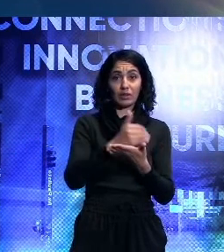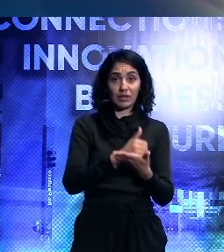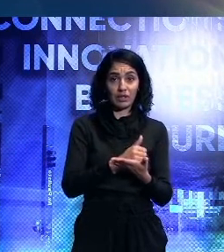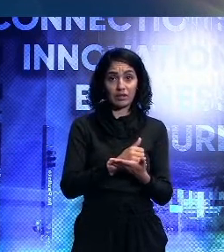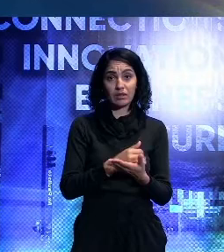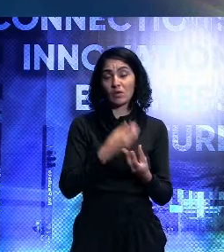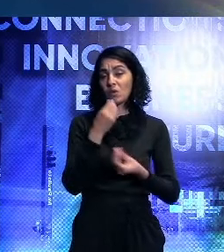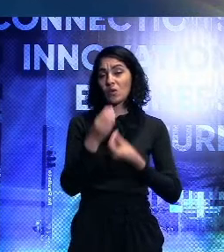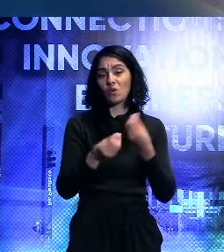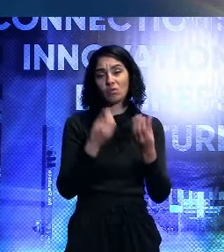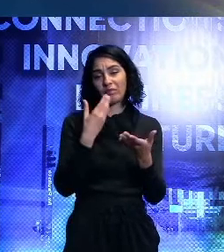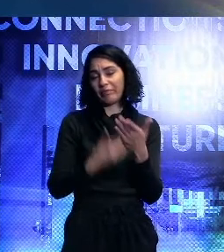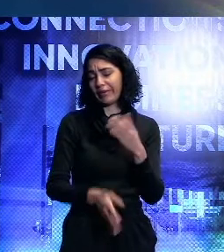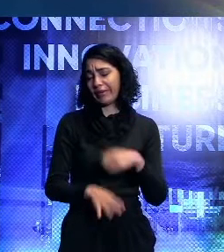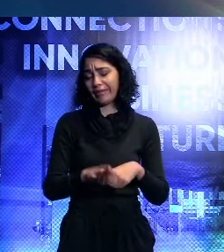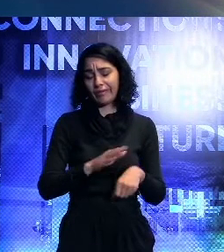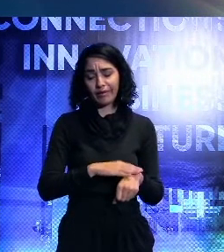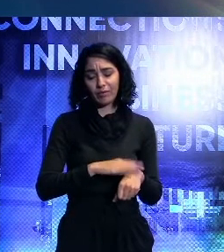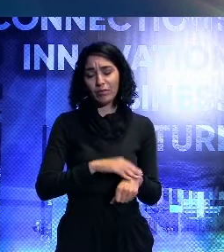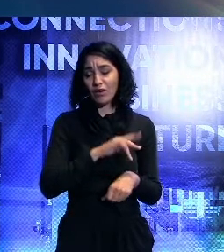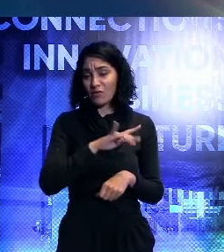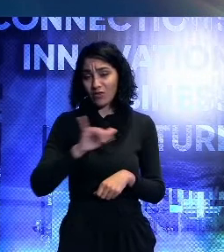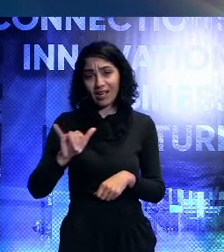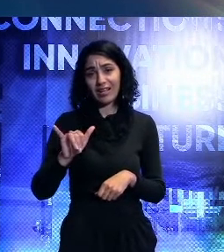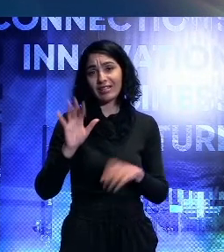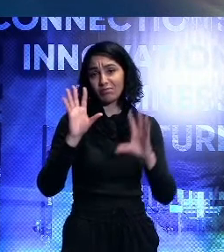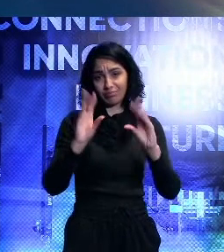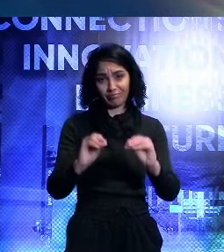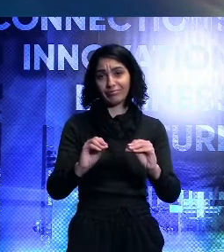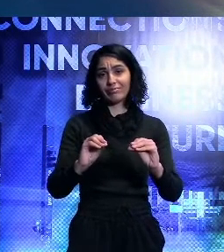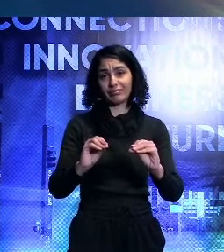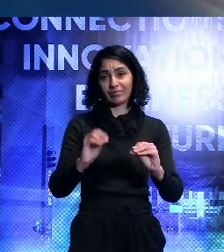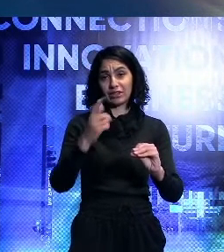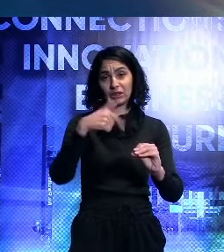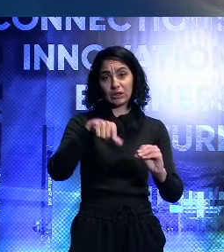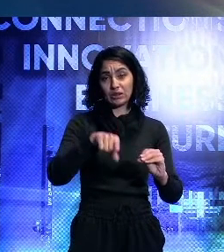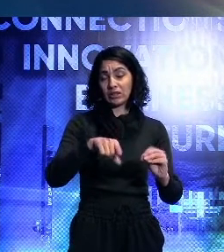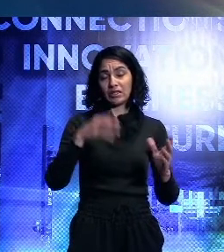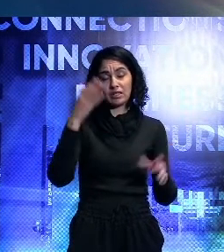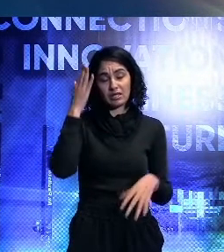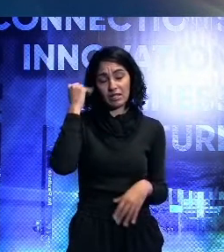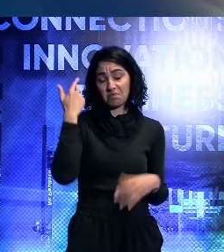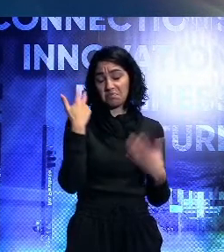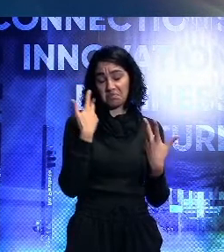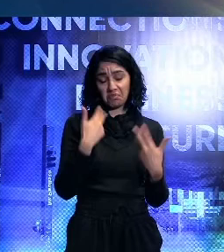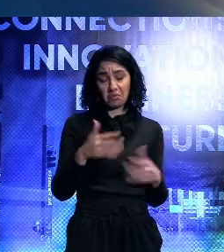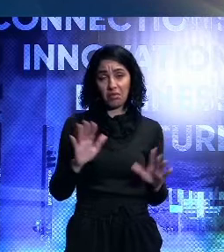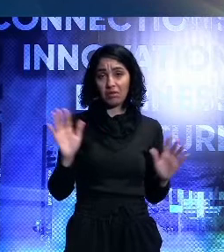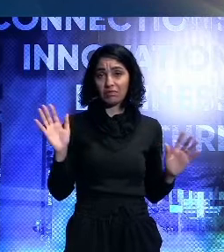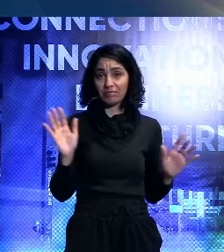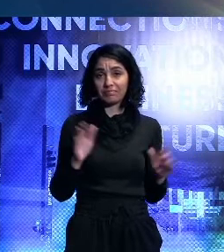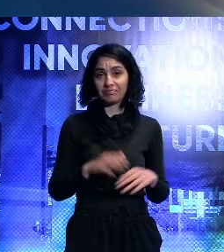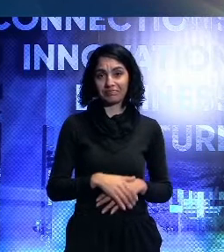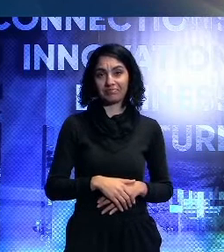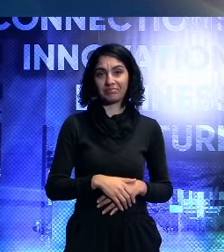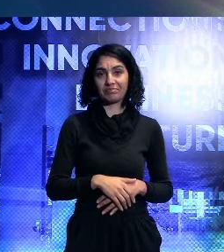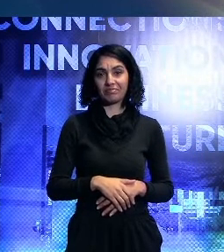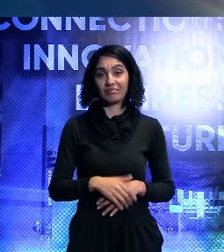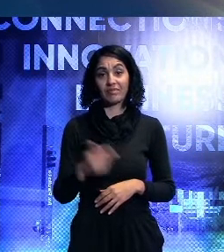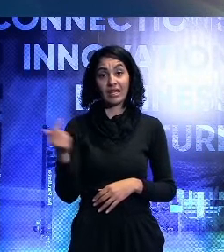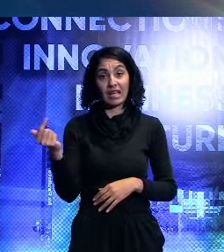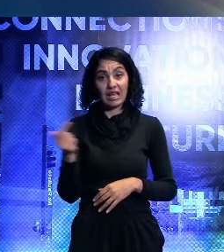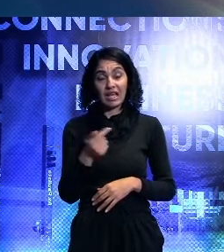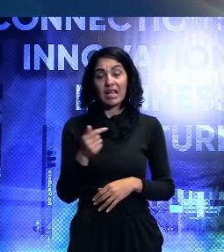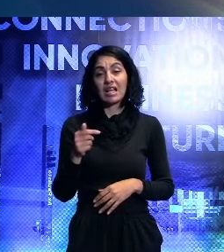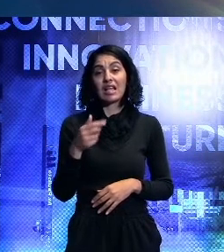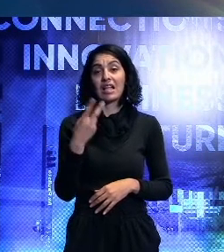seu tempo, porque ele vai cair, estamos juntos. E a gente dorme, né, tranquilo com isso. Aqui é um exemplo, né? Eu coloquei